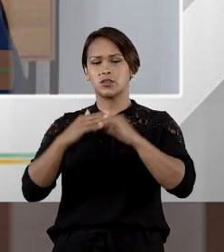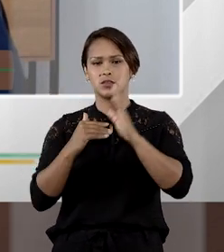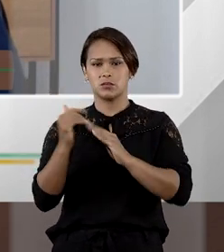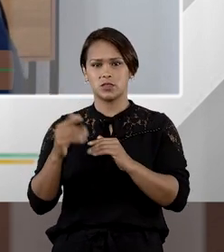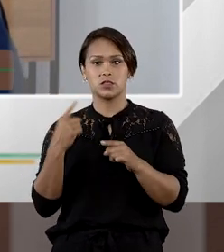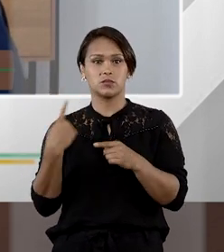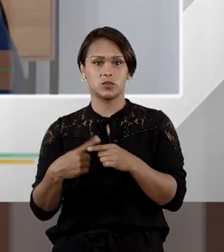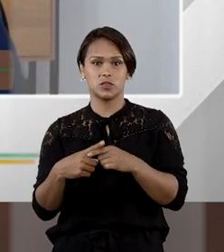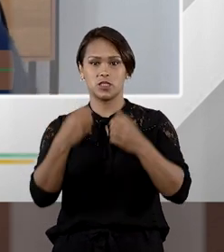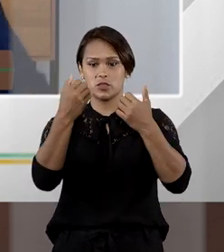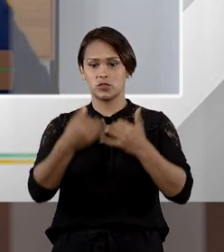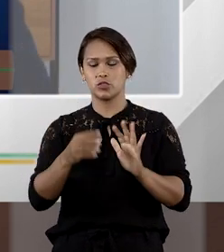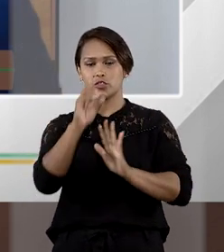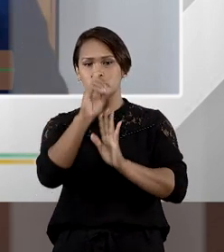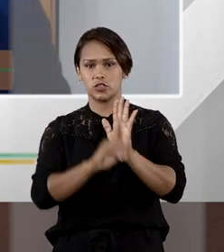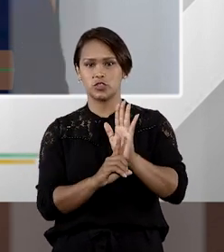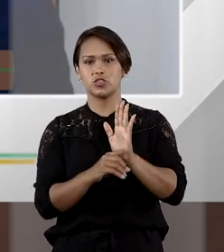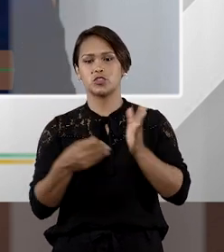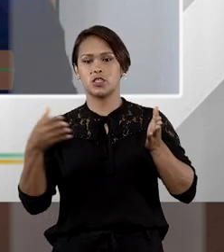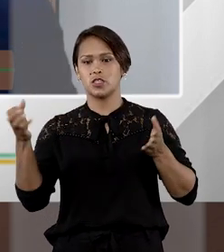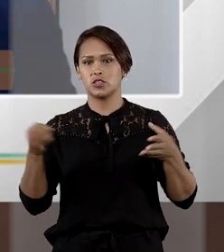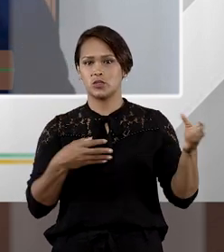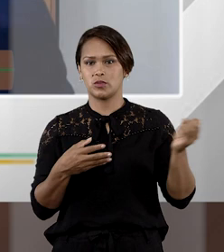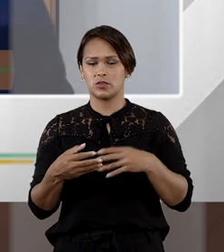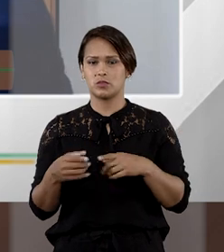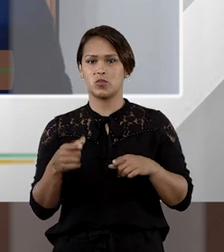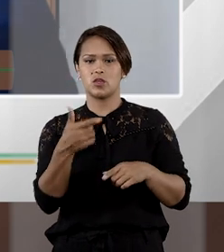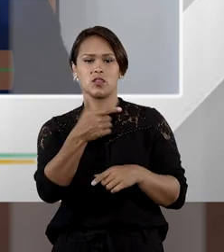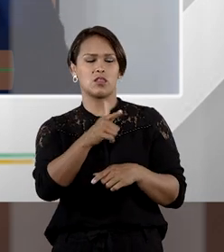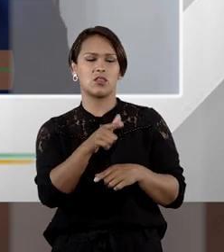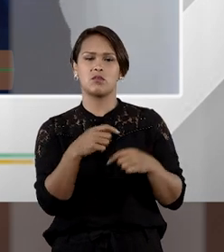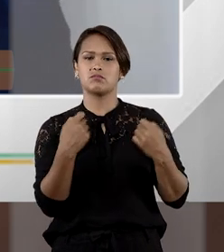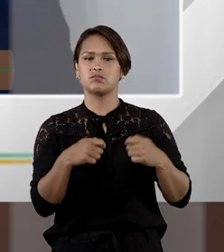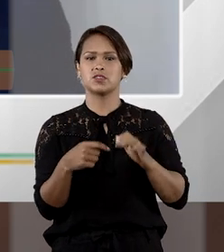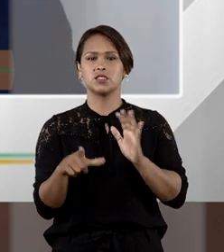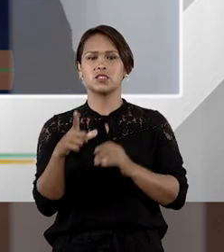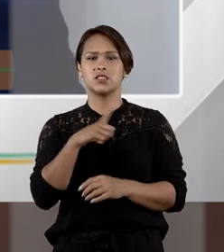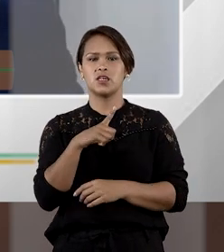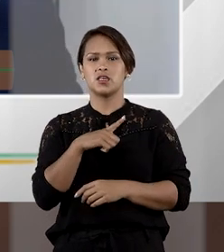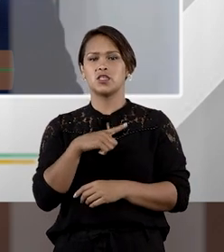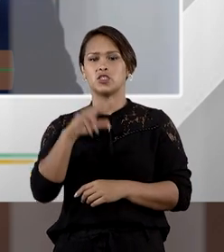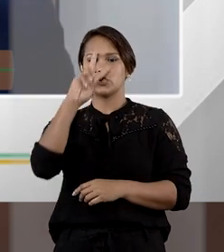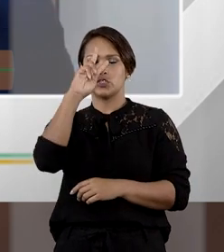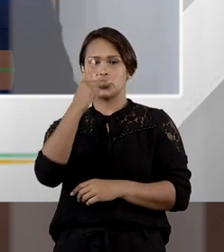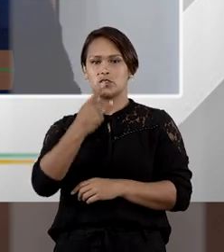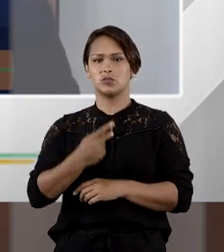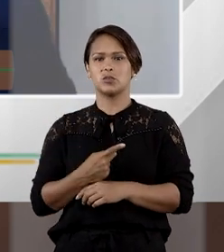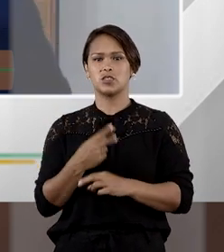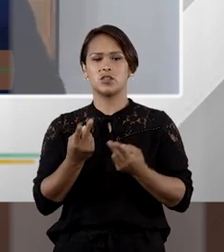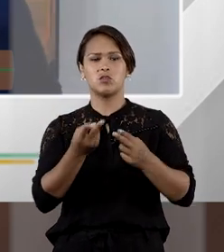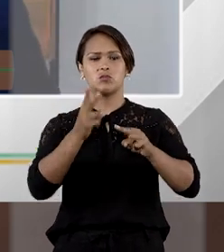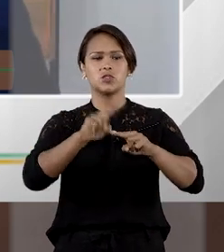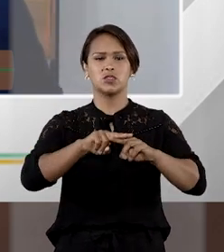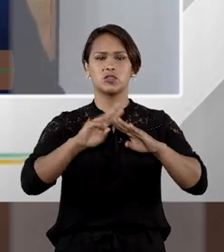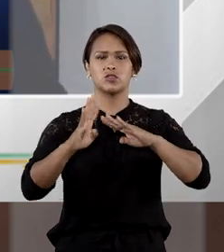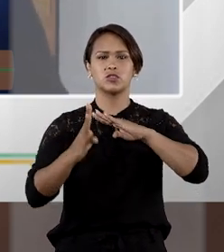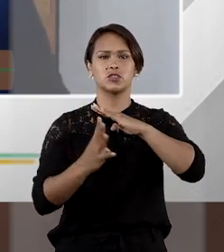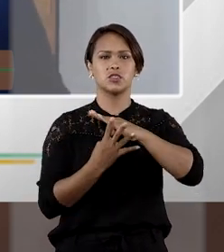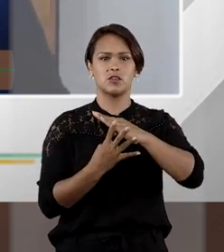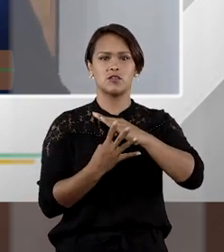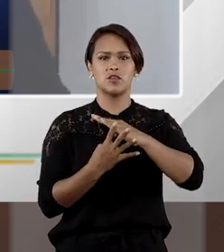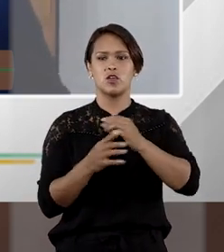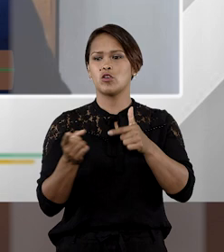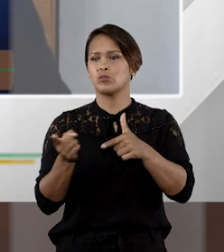prática, né? Porque o direito civil contemporâneo não deveria, por uma questão de humanidade, admitir prisão civil por